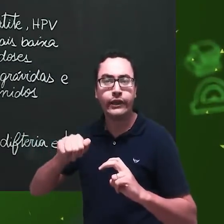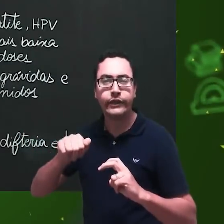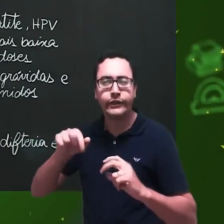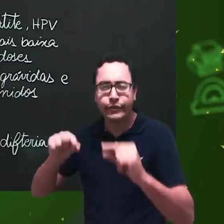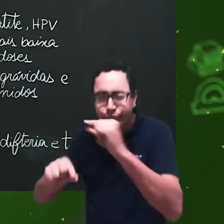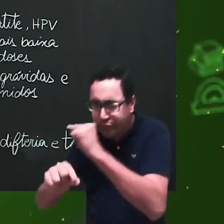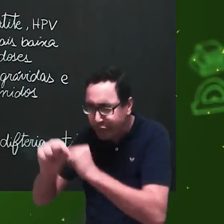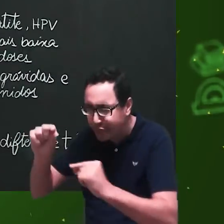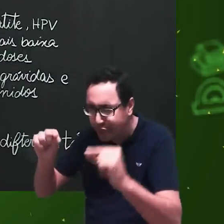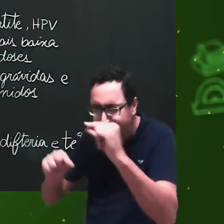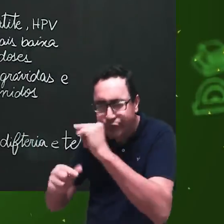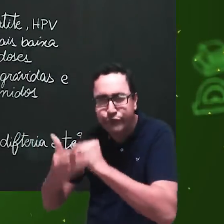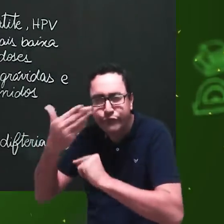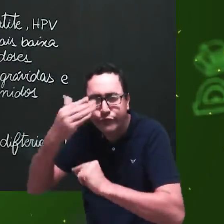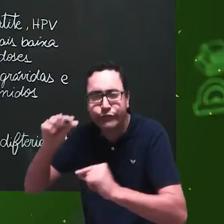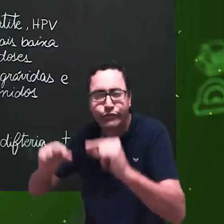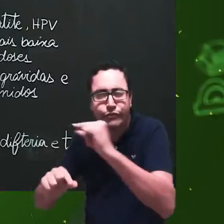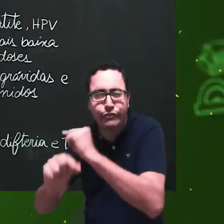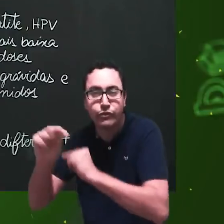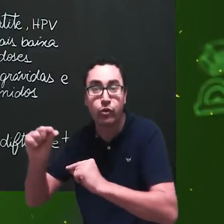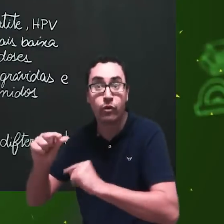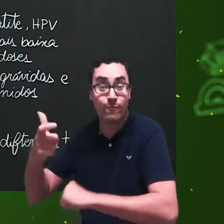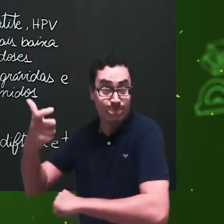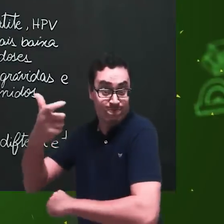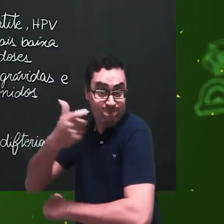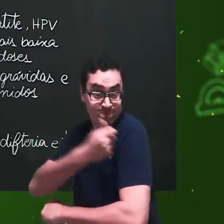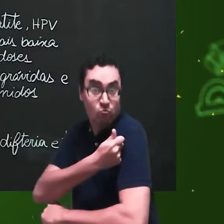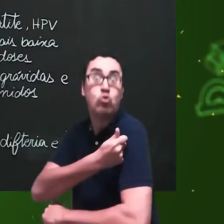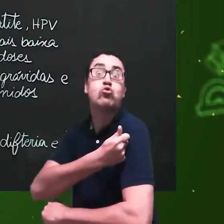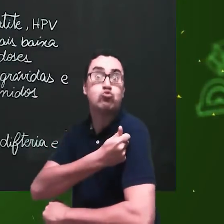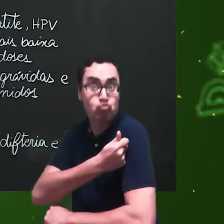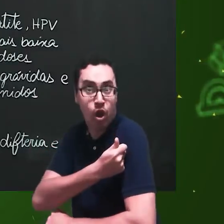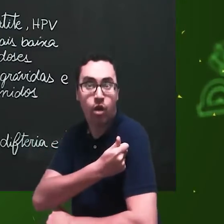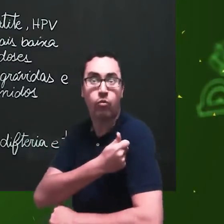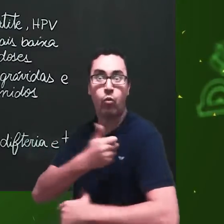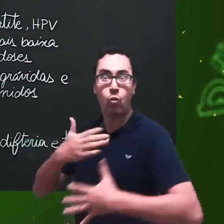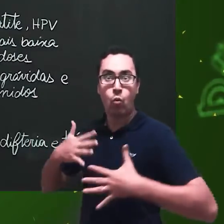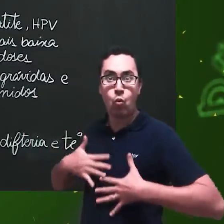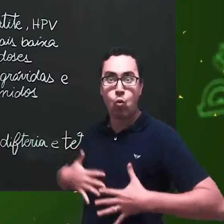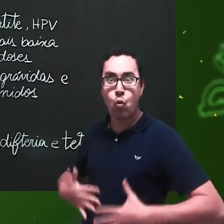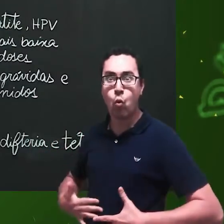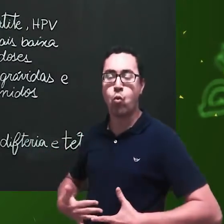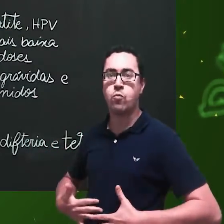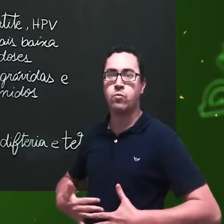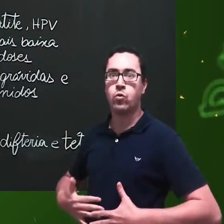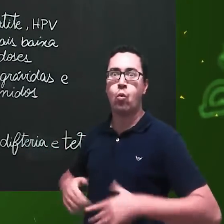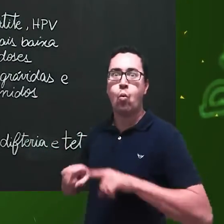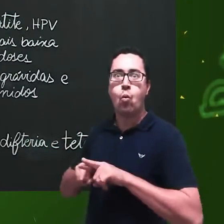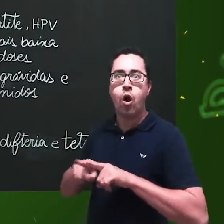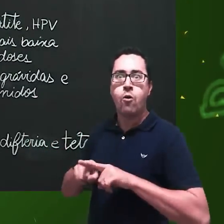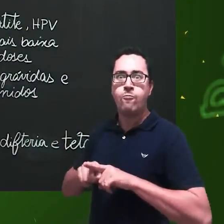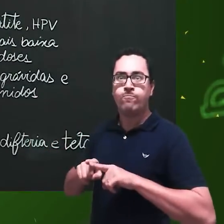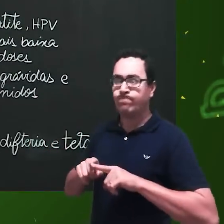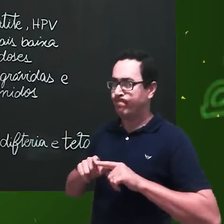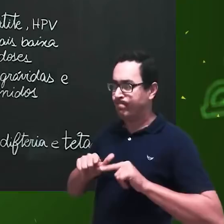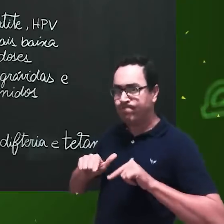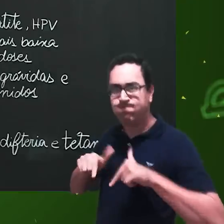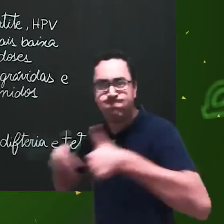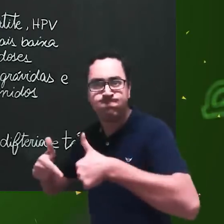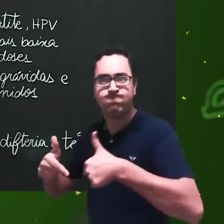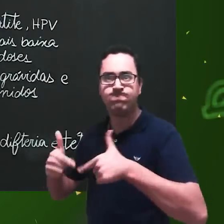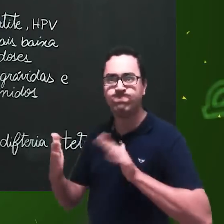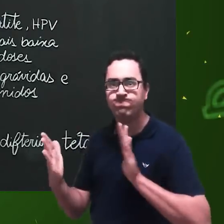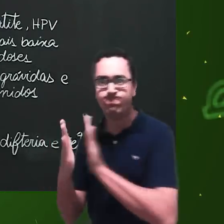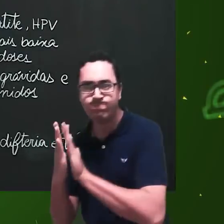a reação dele é agir como se aquilo fosse um grande invasor. Afinal, aquilo é um corpo estranho. Nessa brincadeira em que as nossas células de